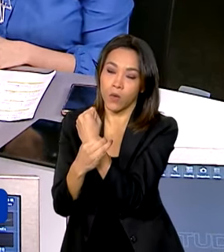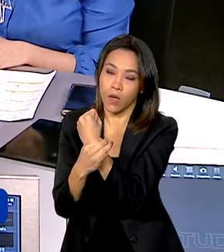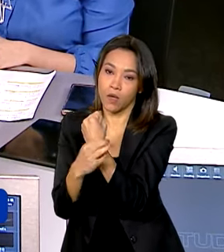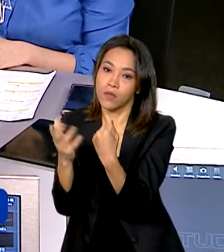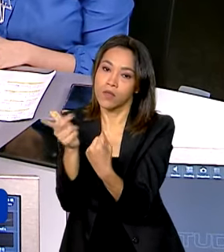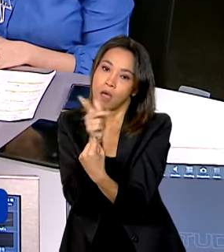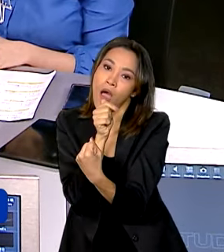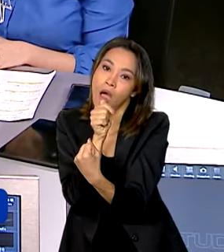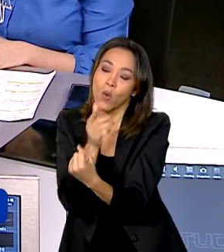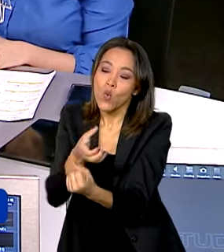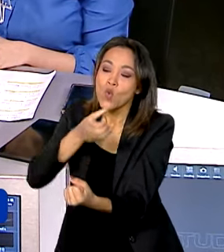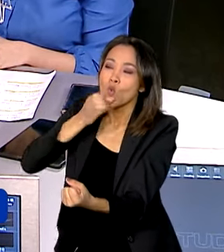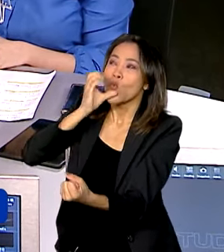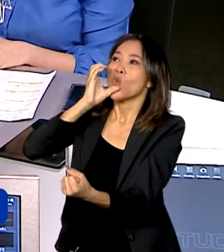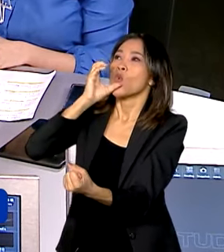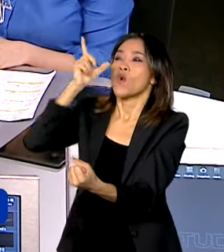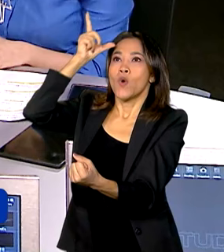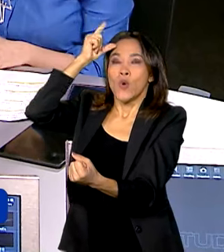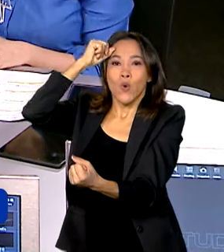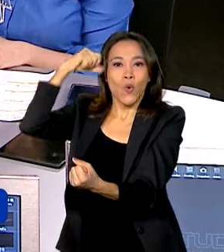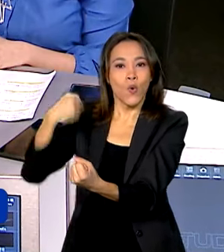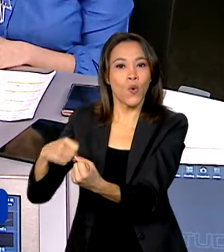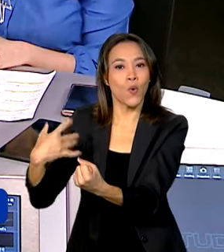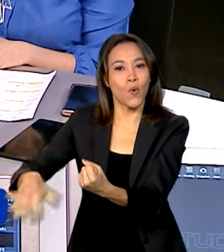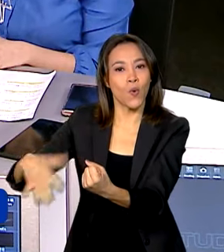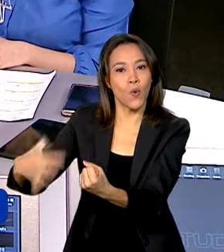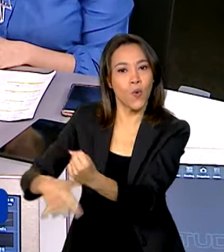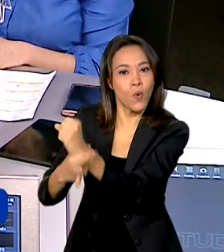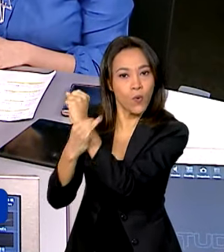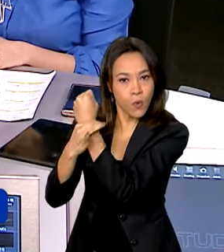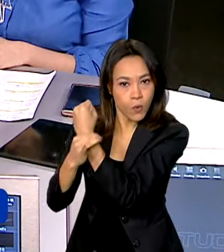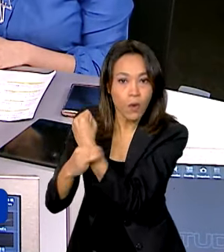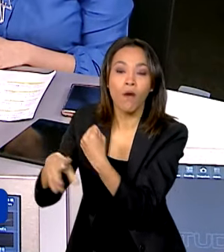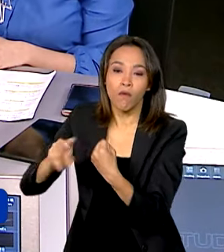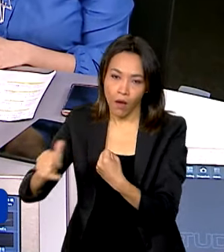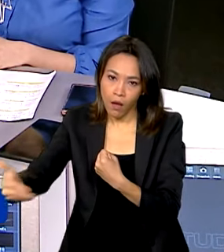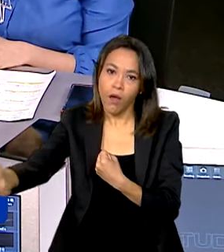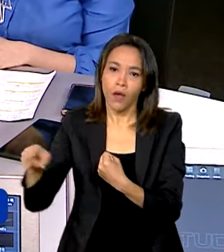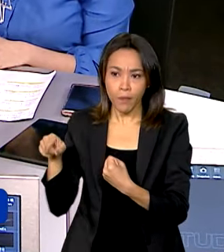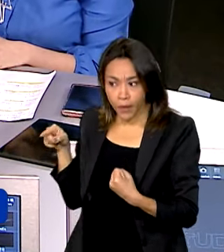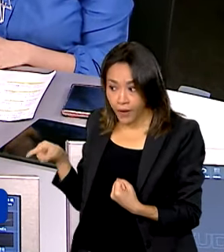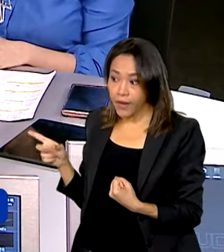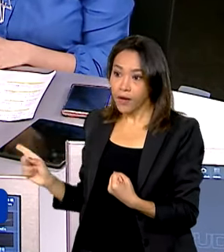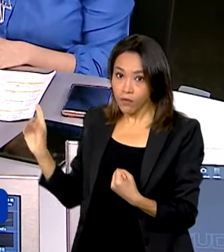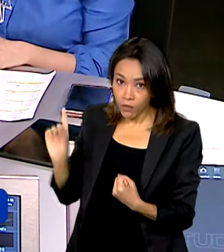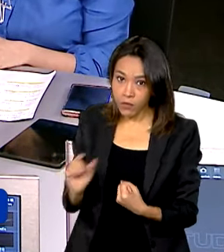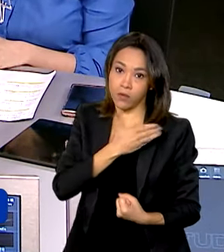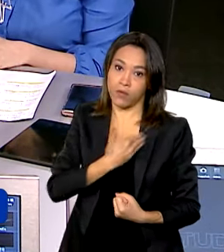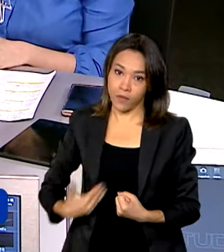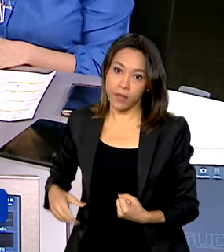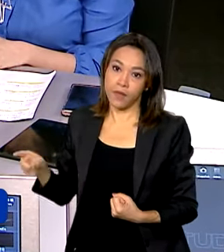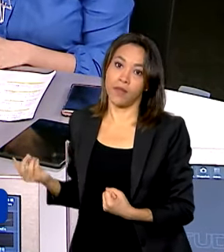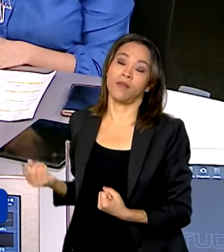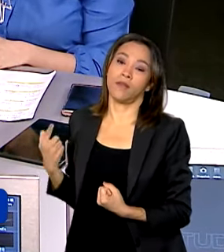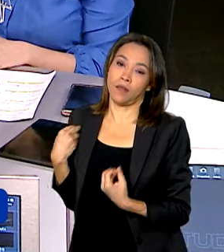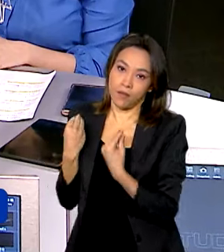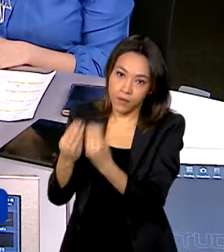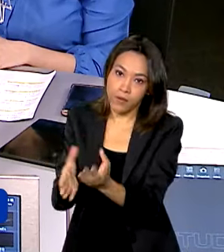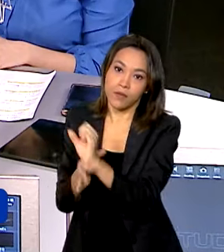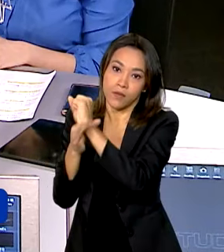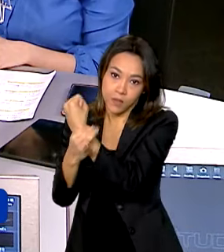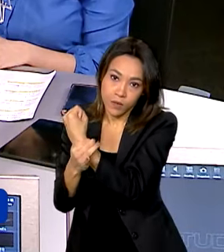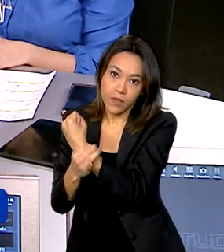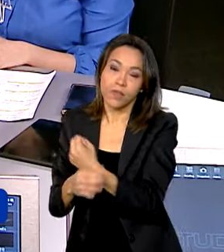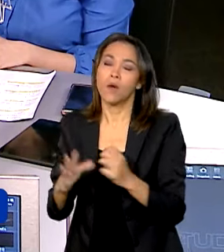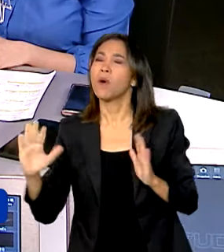presidente Lula então quando o presidente Lula retoma o governo ele retoma também essa política de segurança hídrica vou só fazer um um